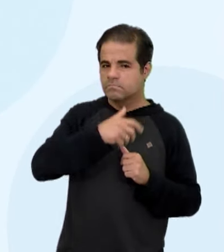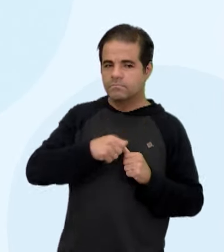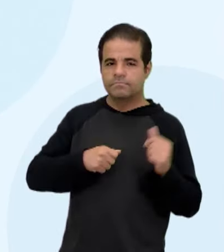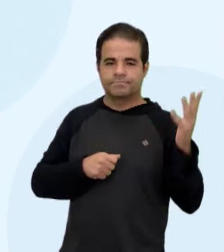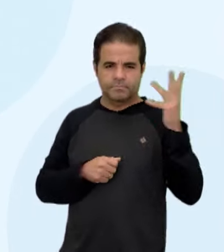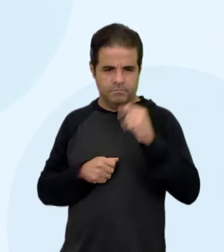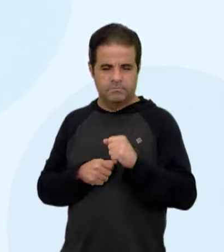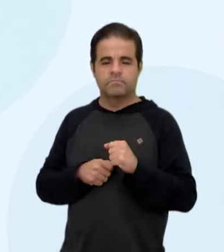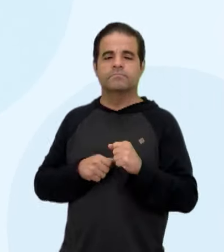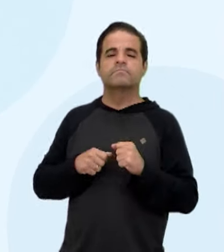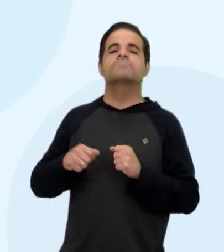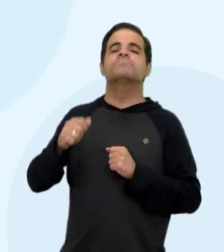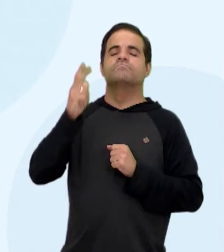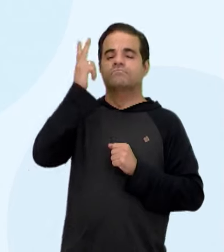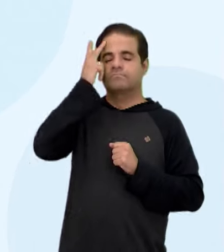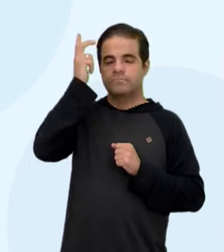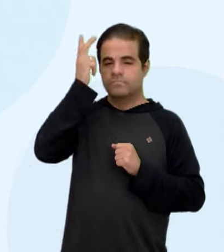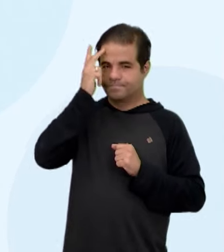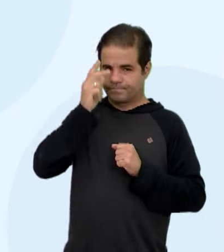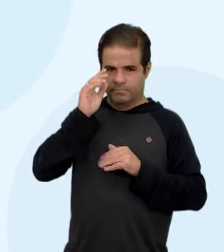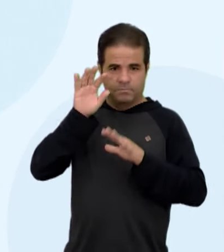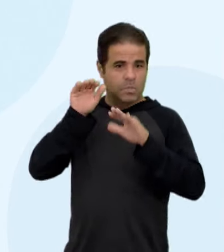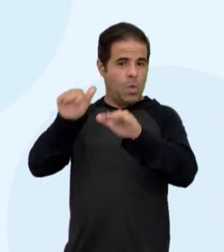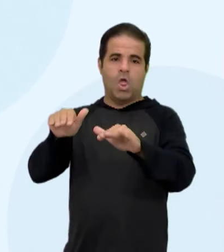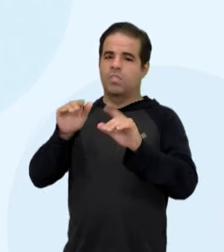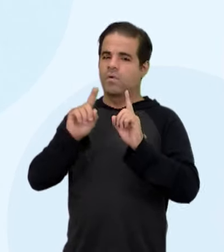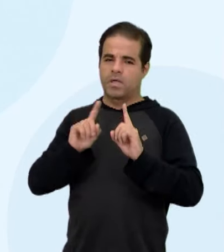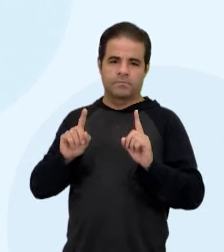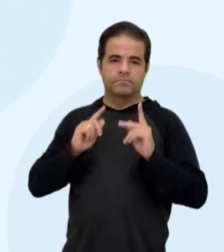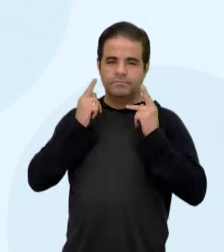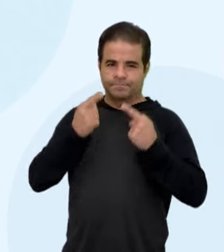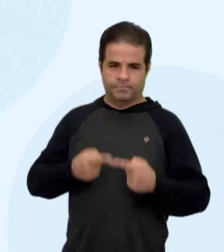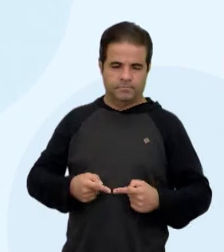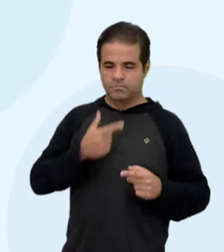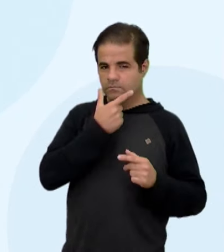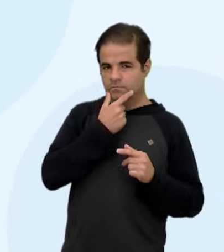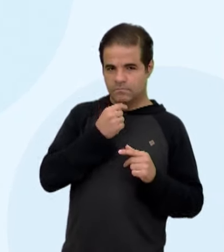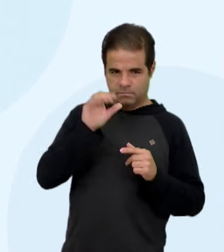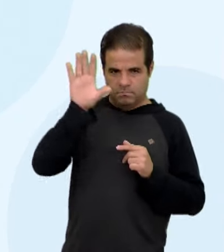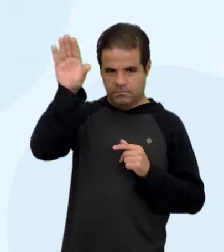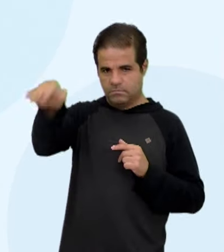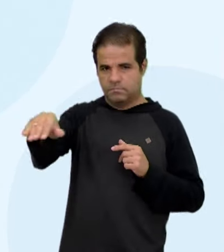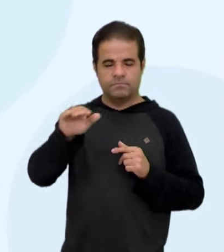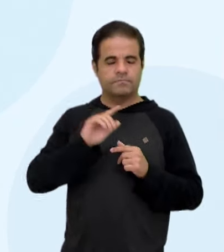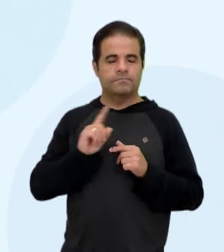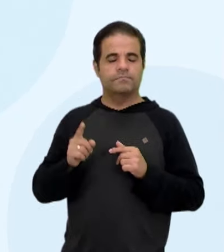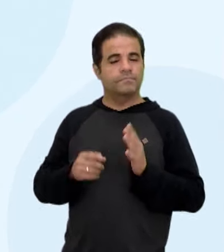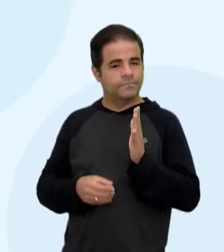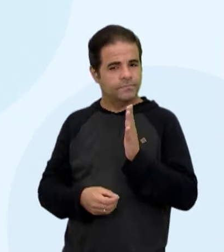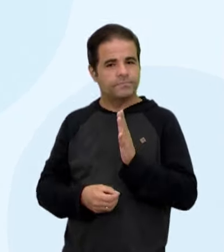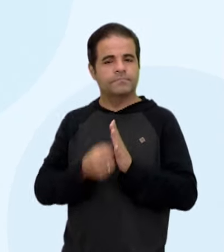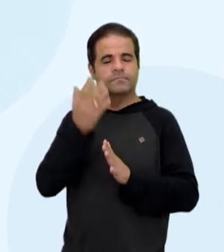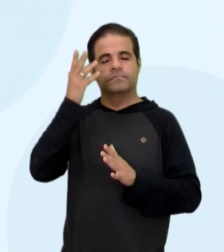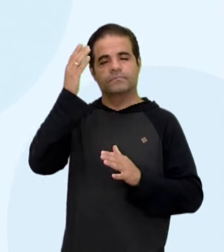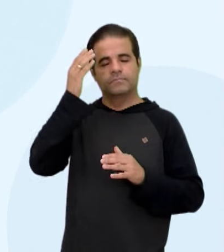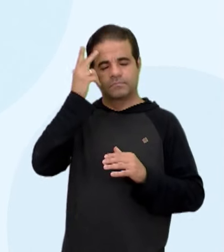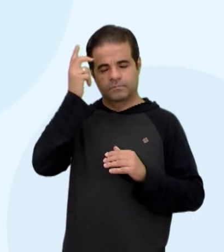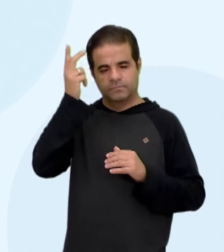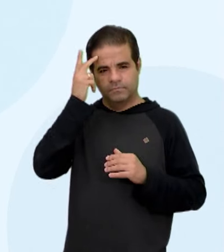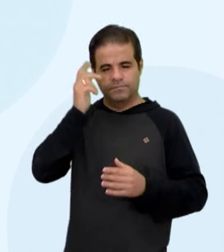paisagem natural, né? Ela não foi tocada aí pelos seres humanos, né? É uma formação geológica natural.